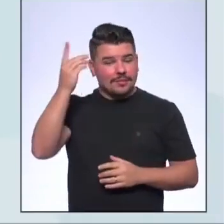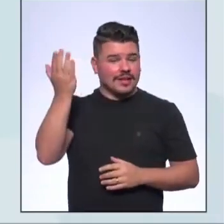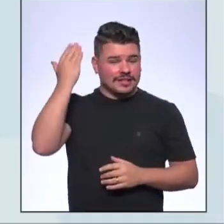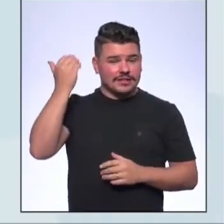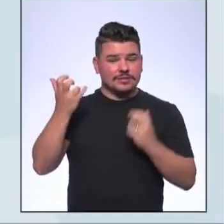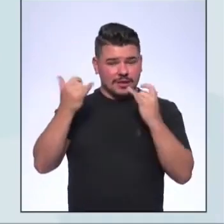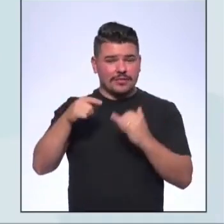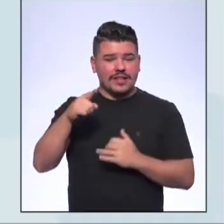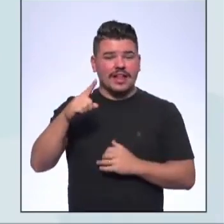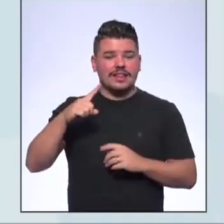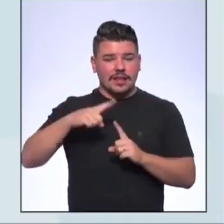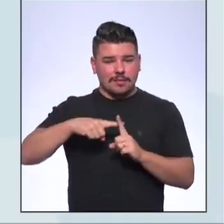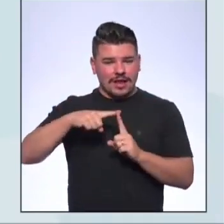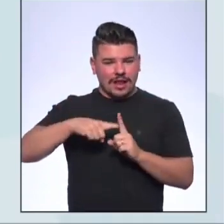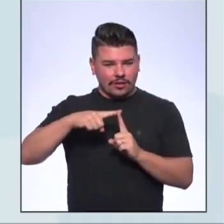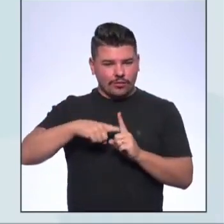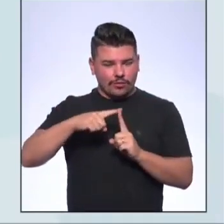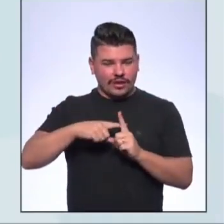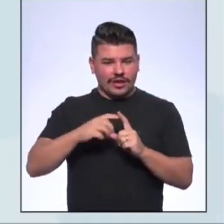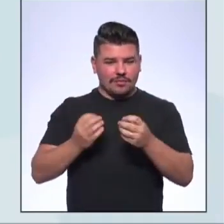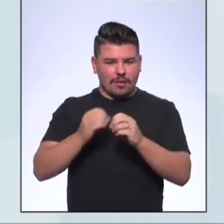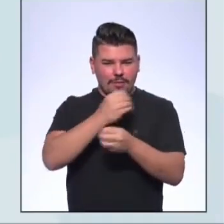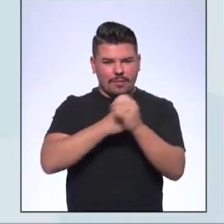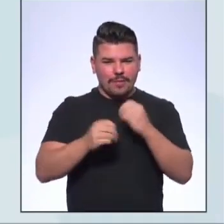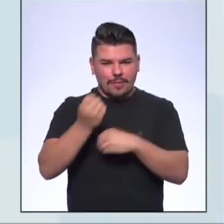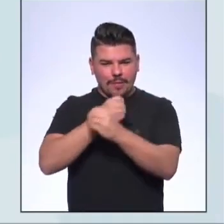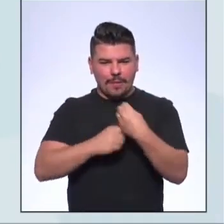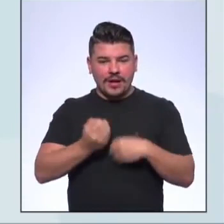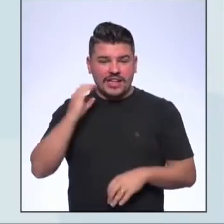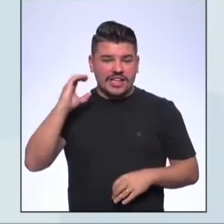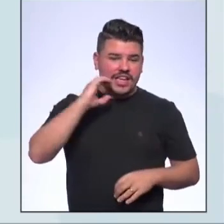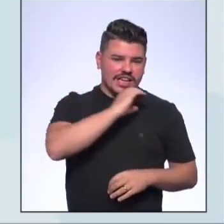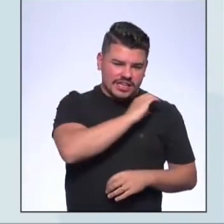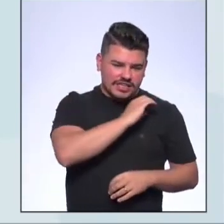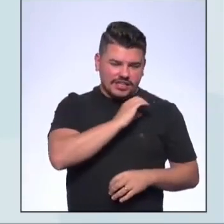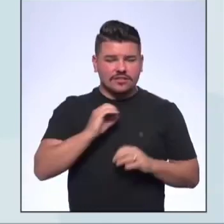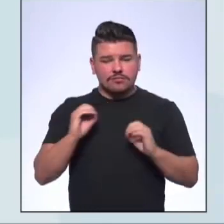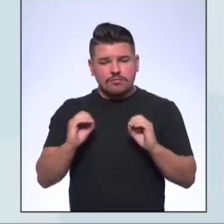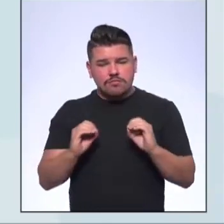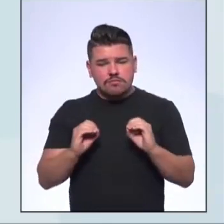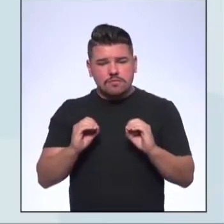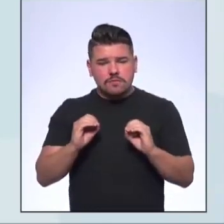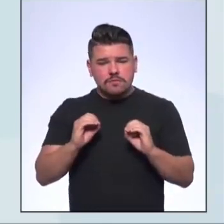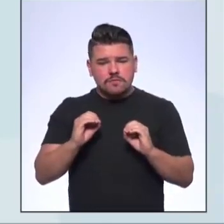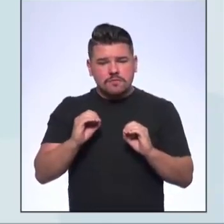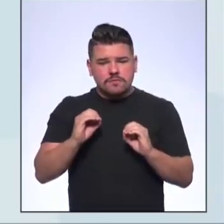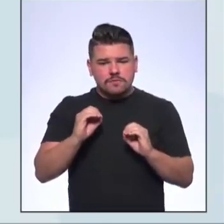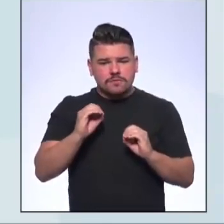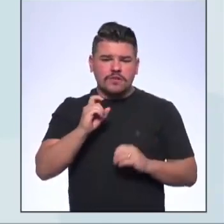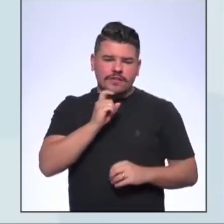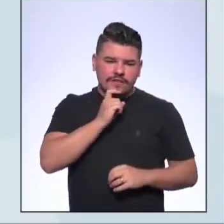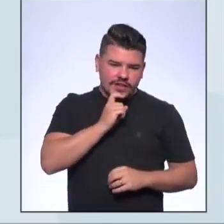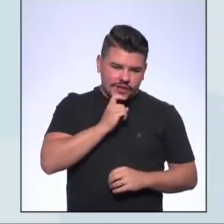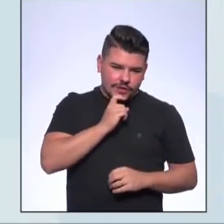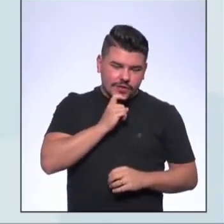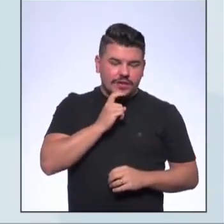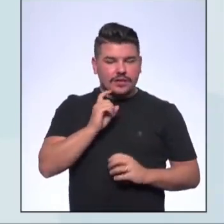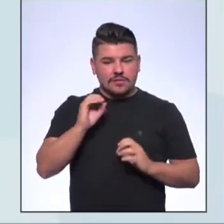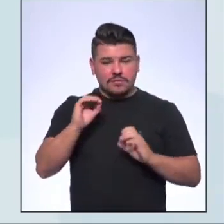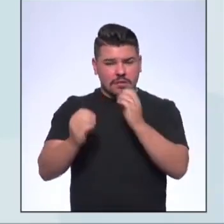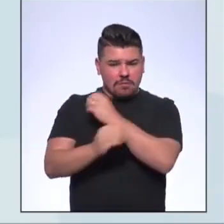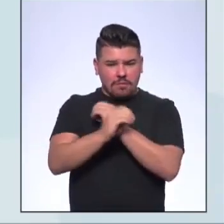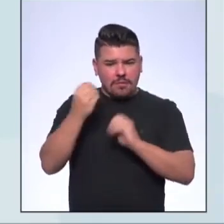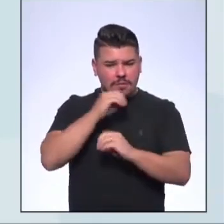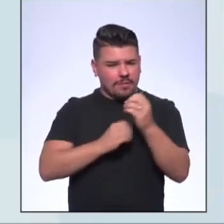da temperatura? É o grau de agitação térmica das moléculas, né? Quando você fornece energia para as moléculas, você está variando a energia